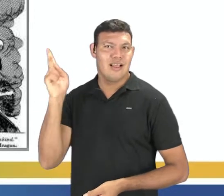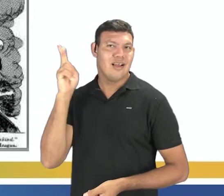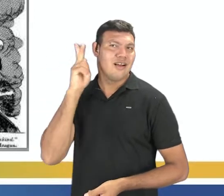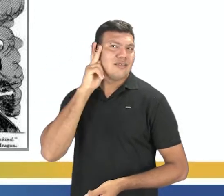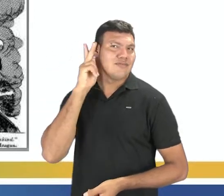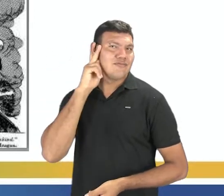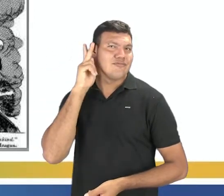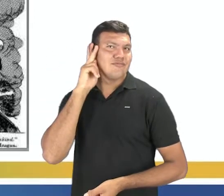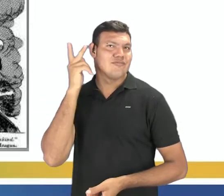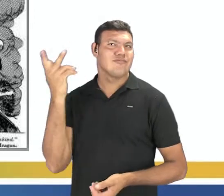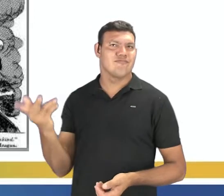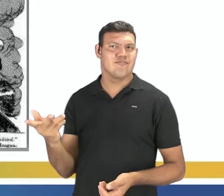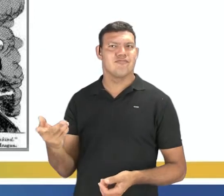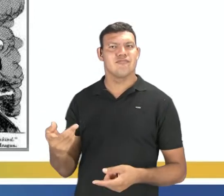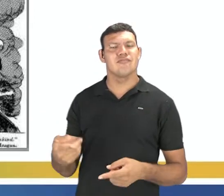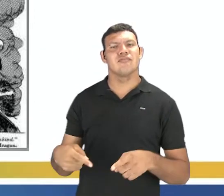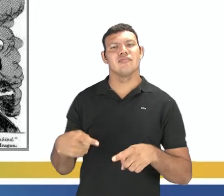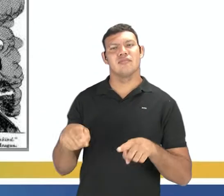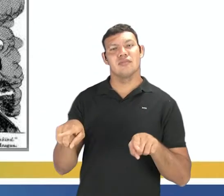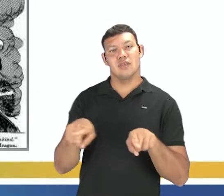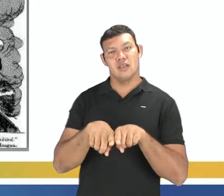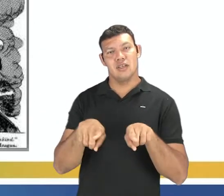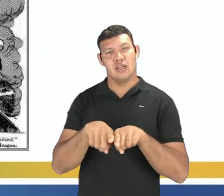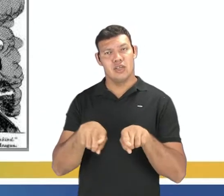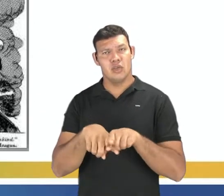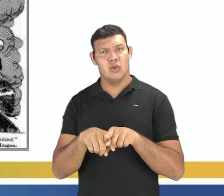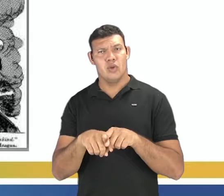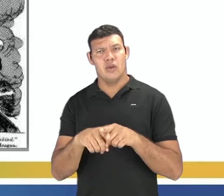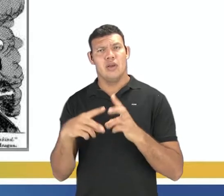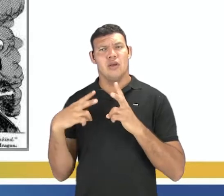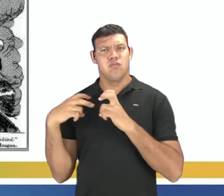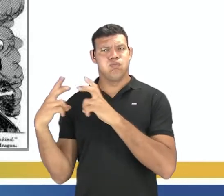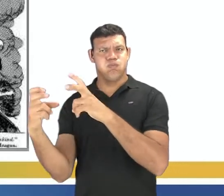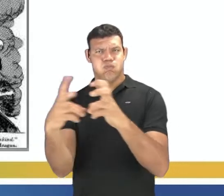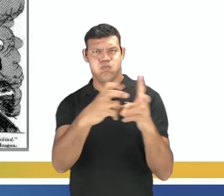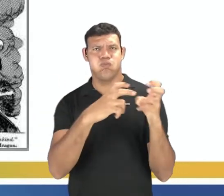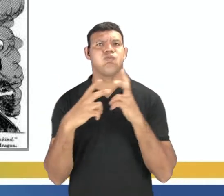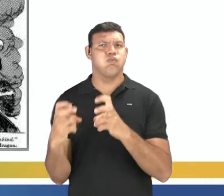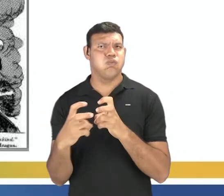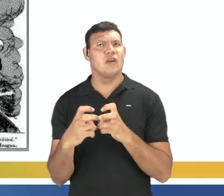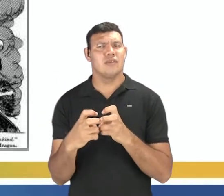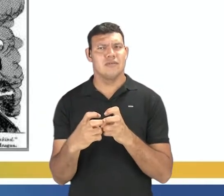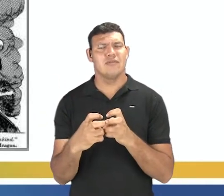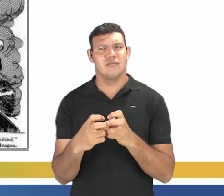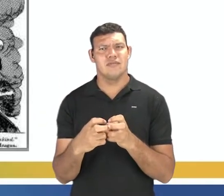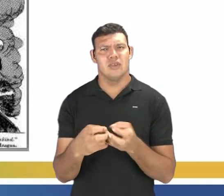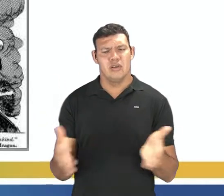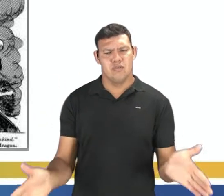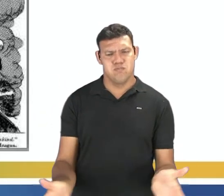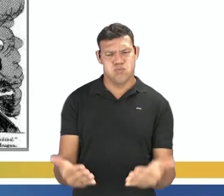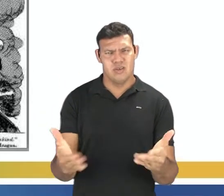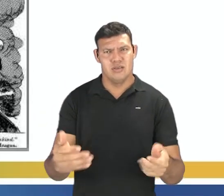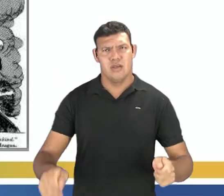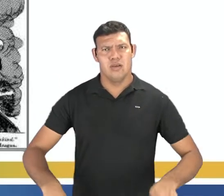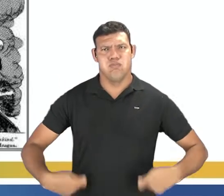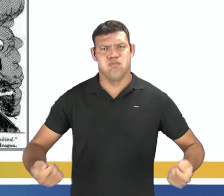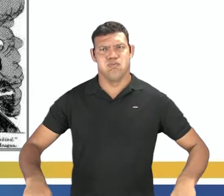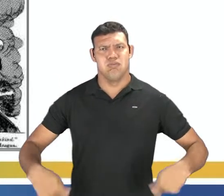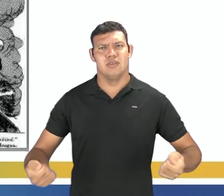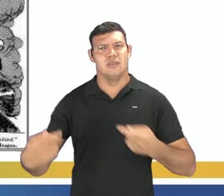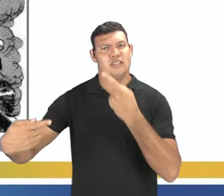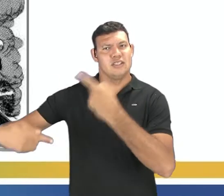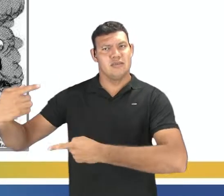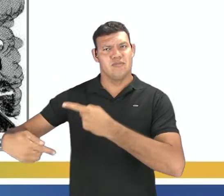Aí você vê muita disputa bipolar, né, entre capitalismo e socialismo, investimento em massas de dinheiro para dominar a